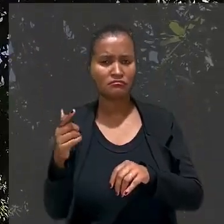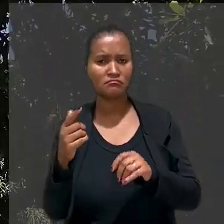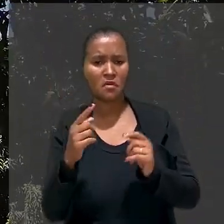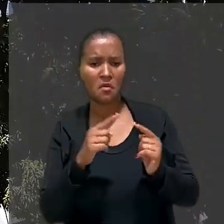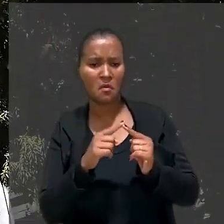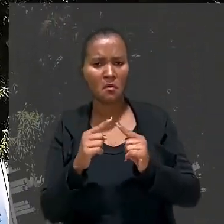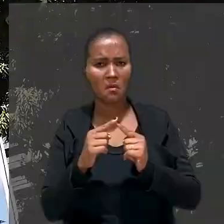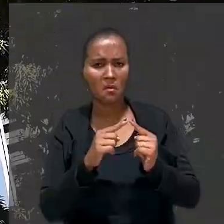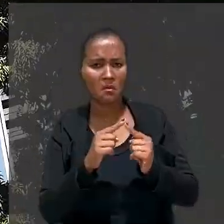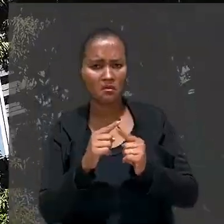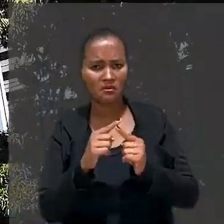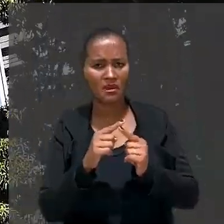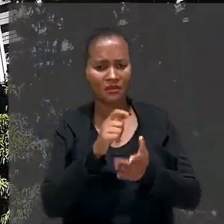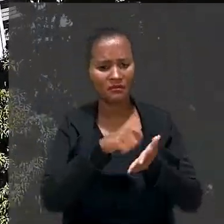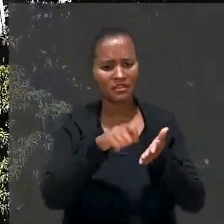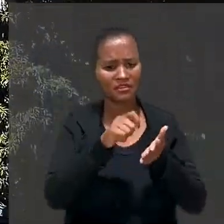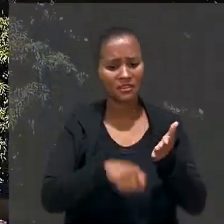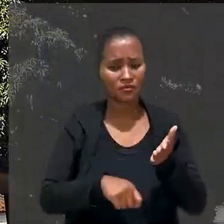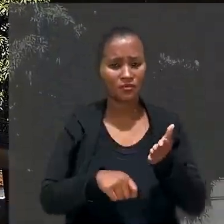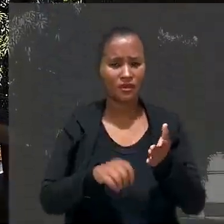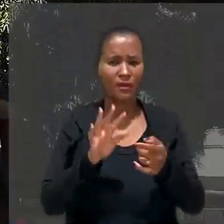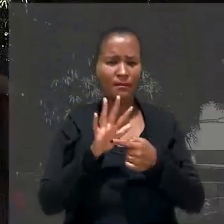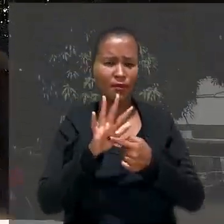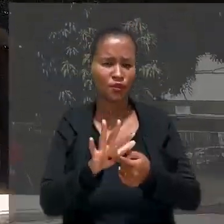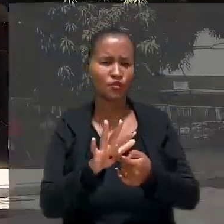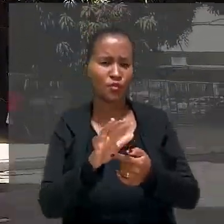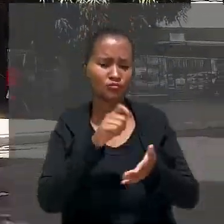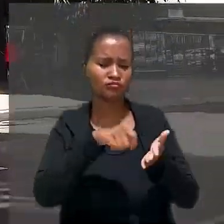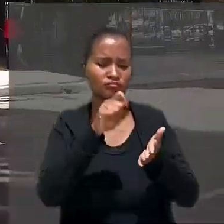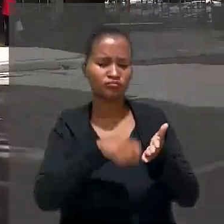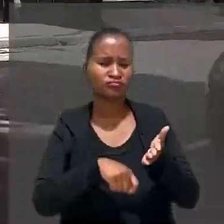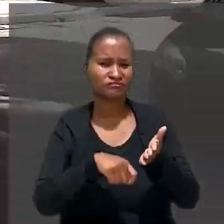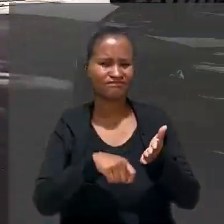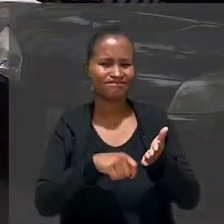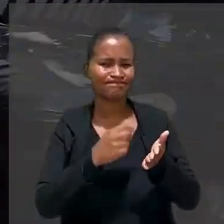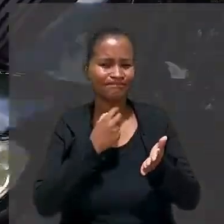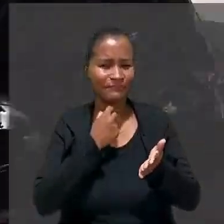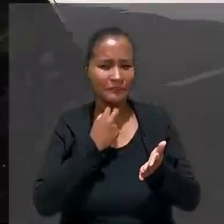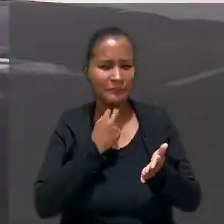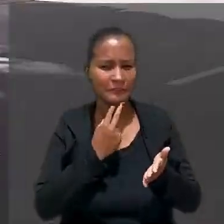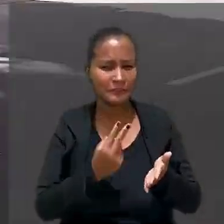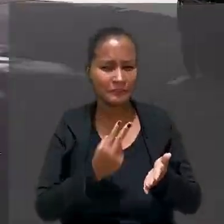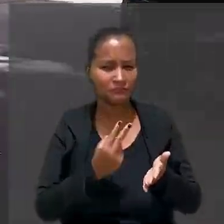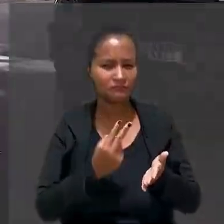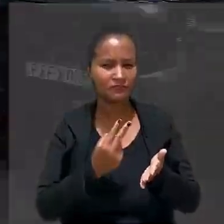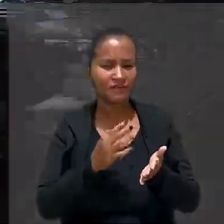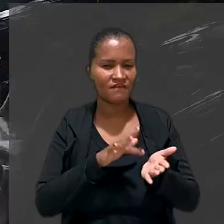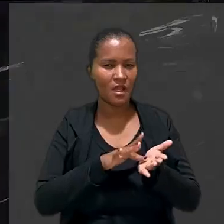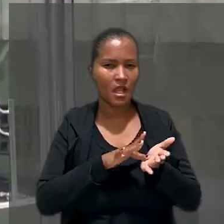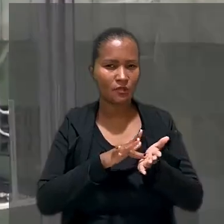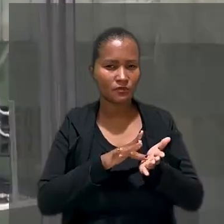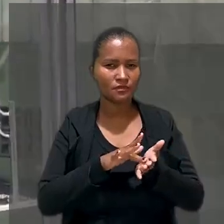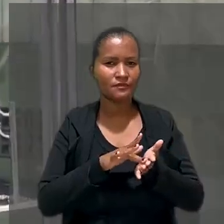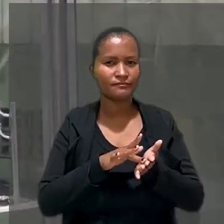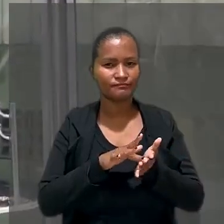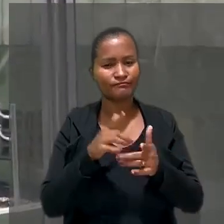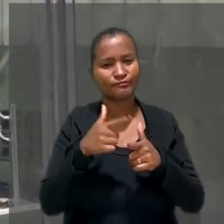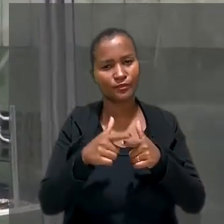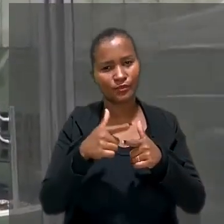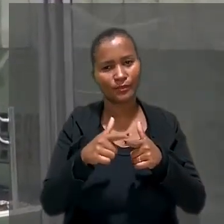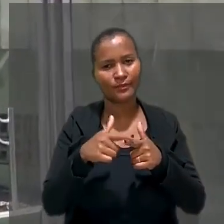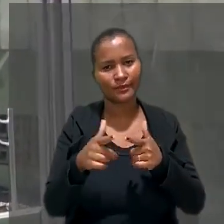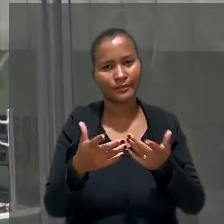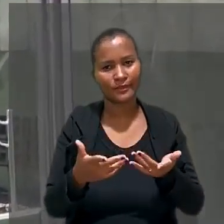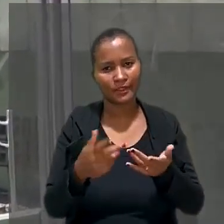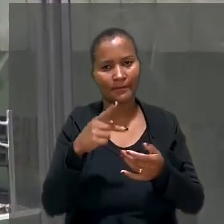na comparação de assinaturas, foi apontado que a rubrica no documento havia sido grosseiramente recoberta, o que comprometeria o